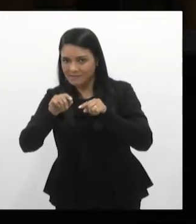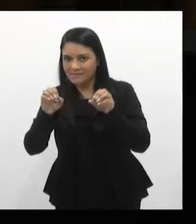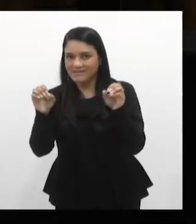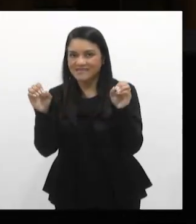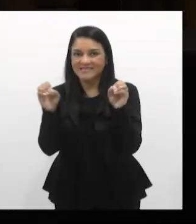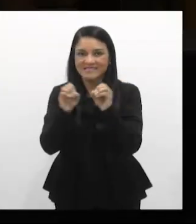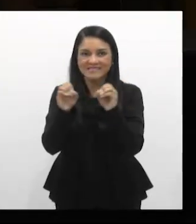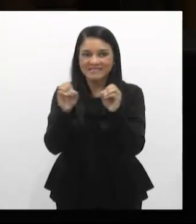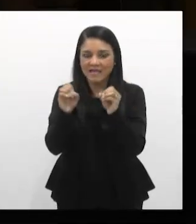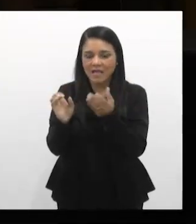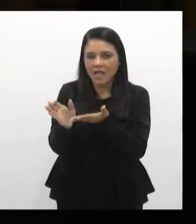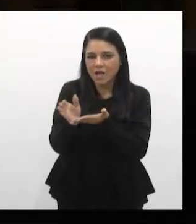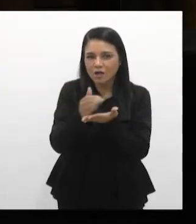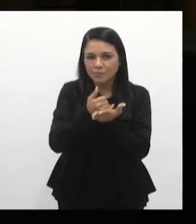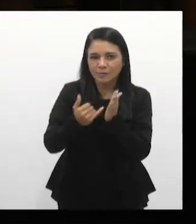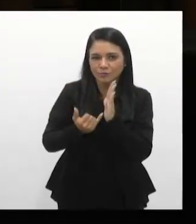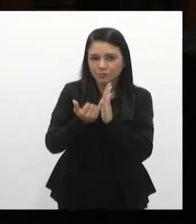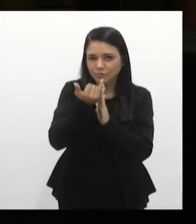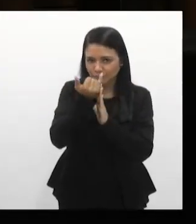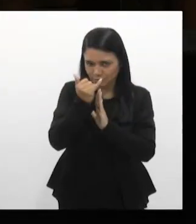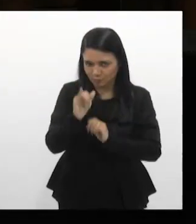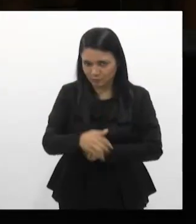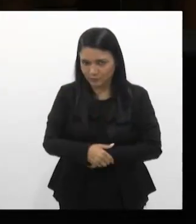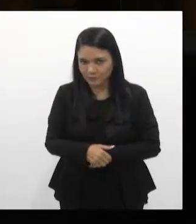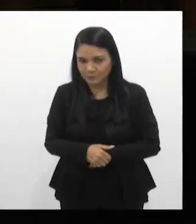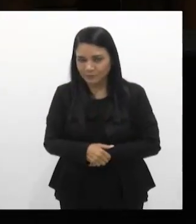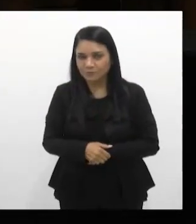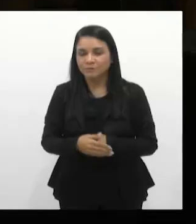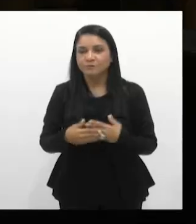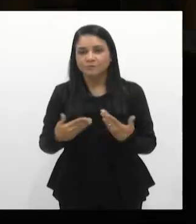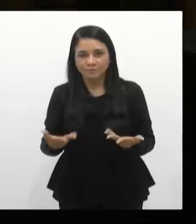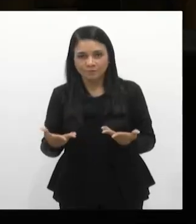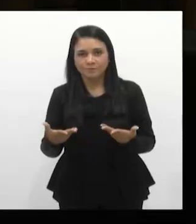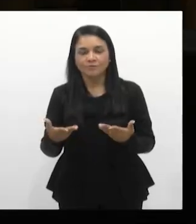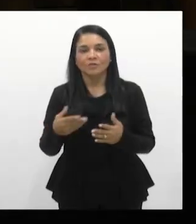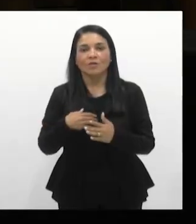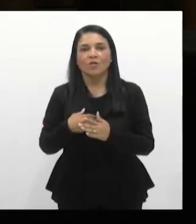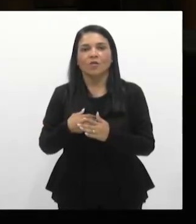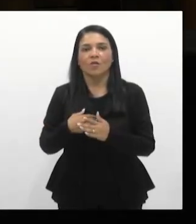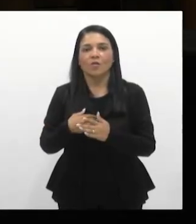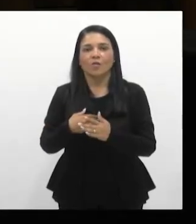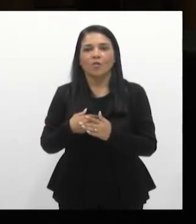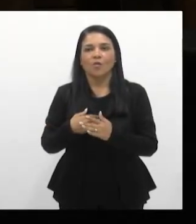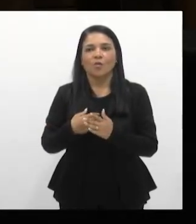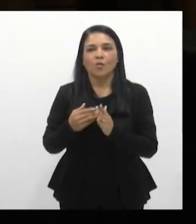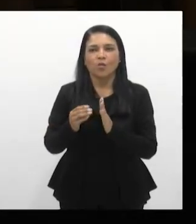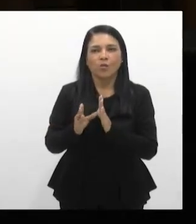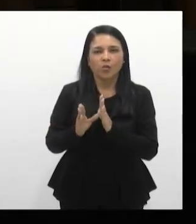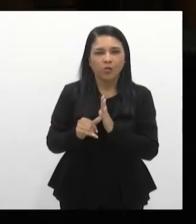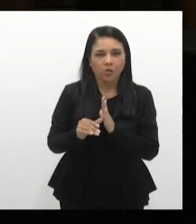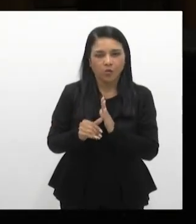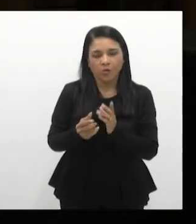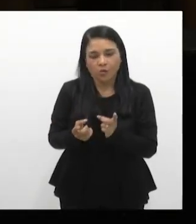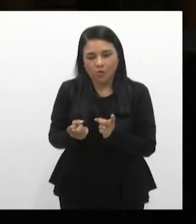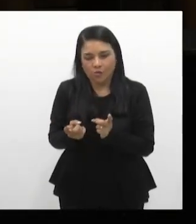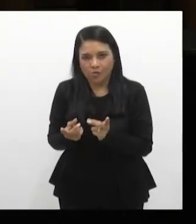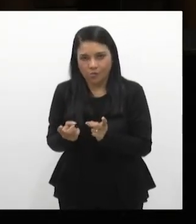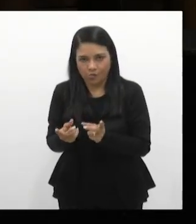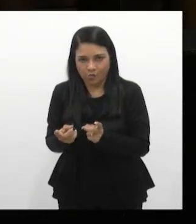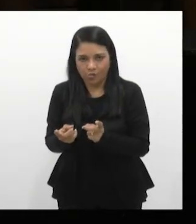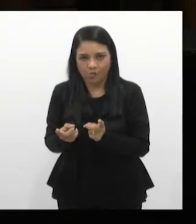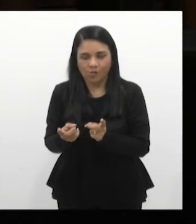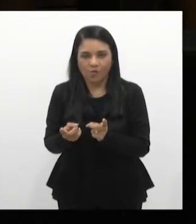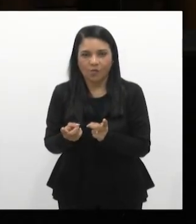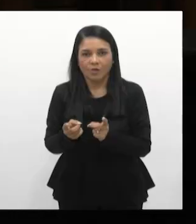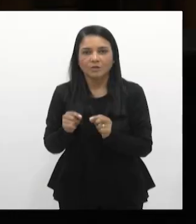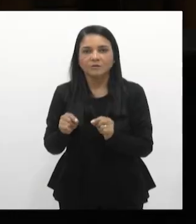o recolhimento do devido tributo. E o contrabando já diz respeito, né,